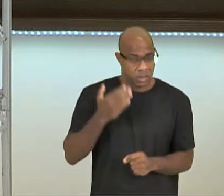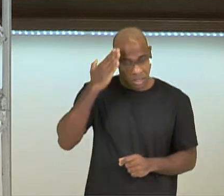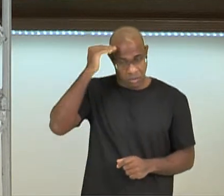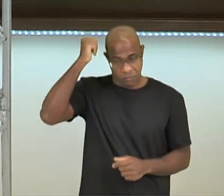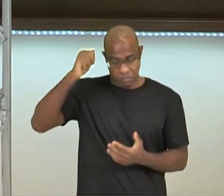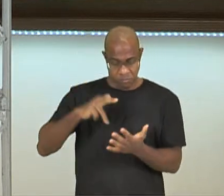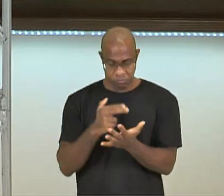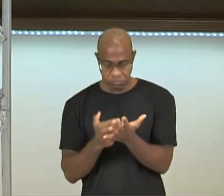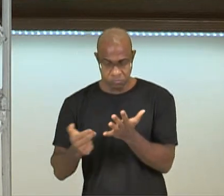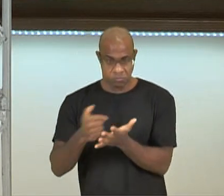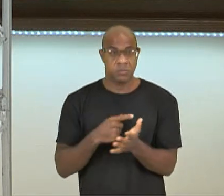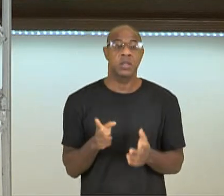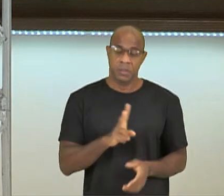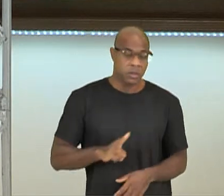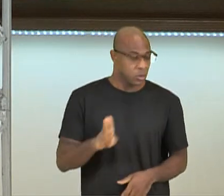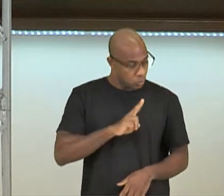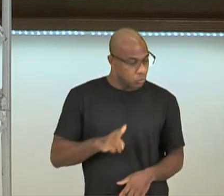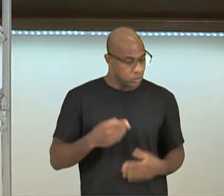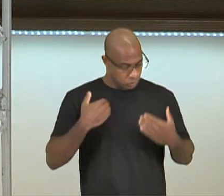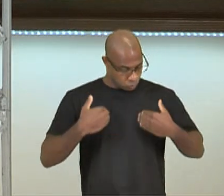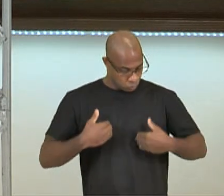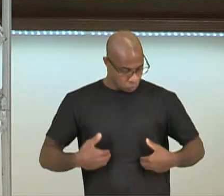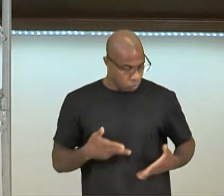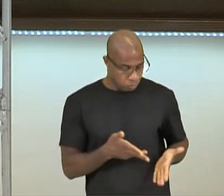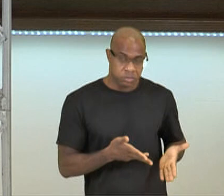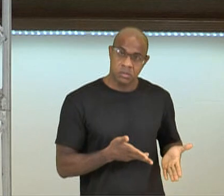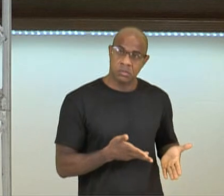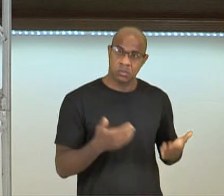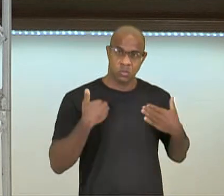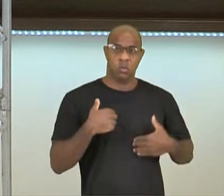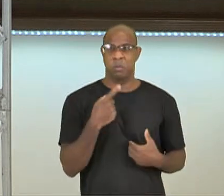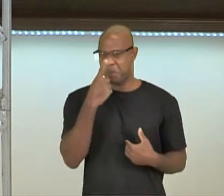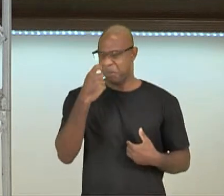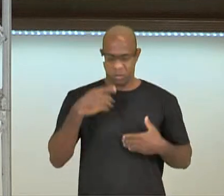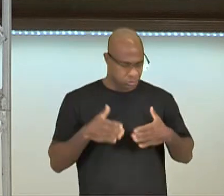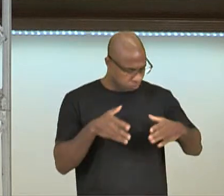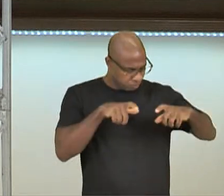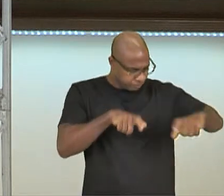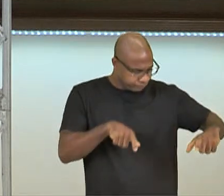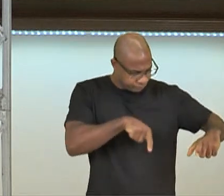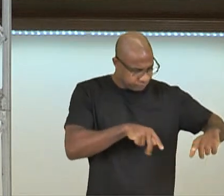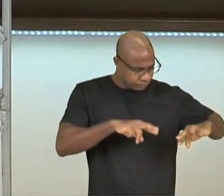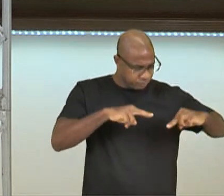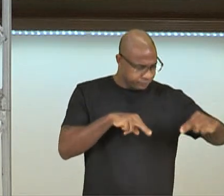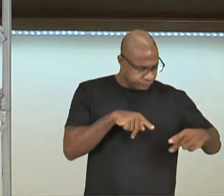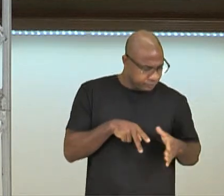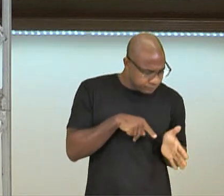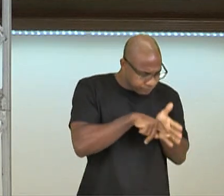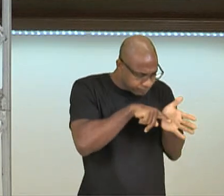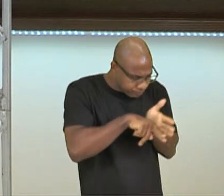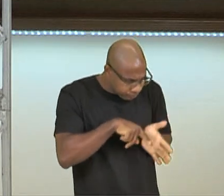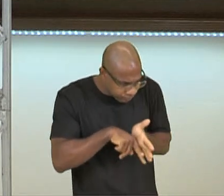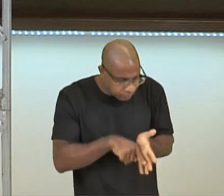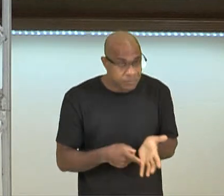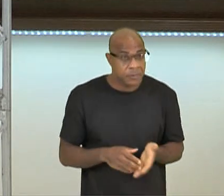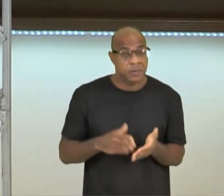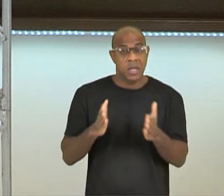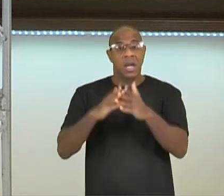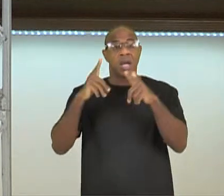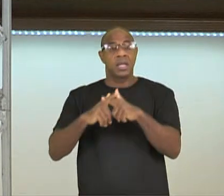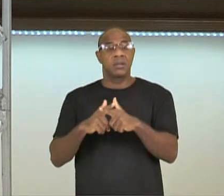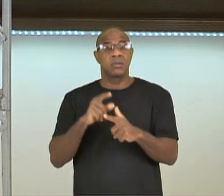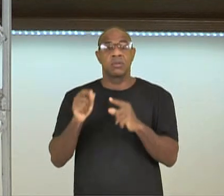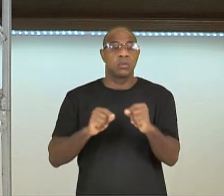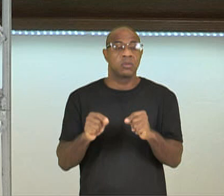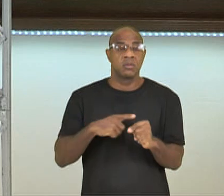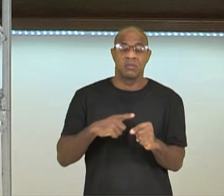artistas também faziam essa dissecação de cadáveres, que é cortar, estudar, ir para os necrotérios. E a igreja vai colocar a mão no